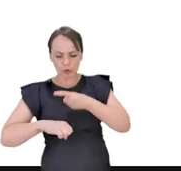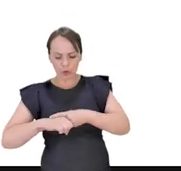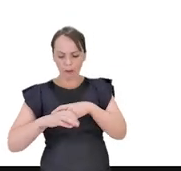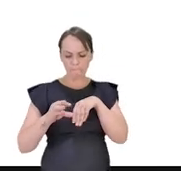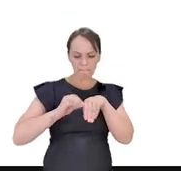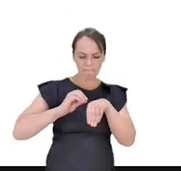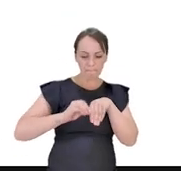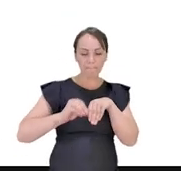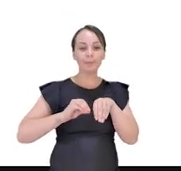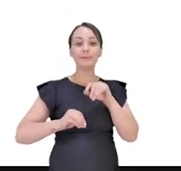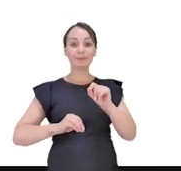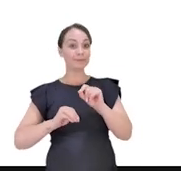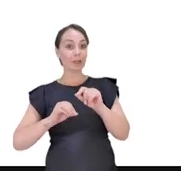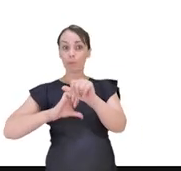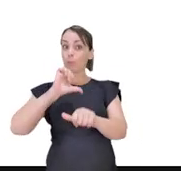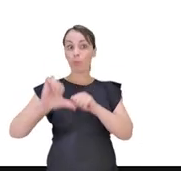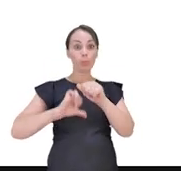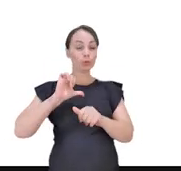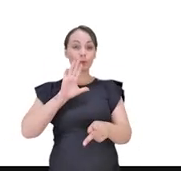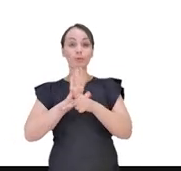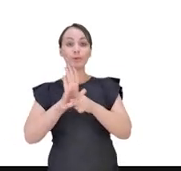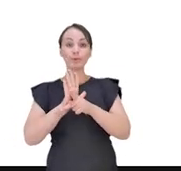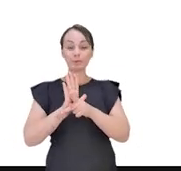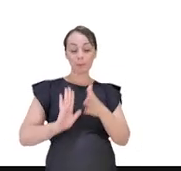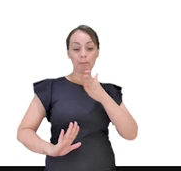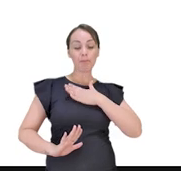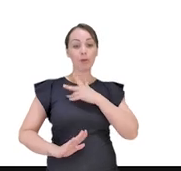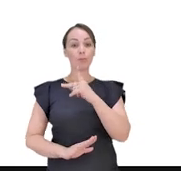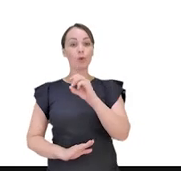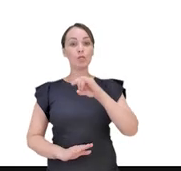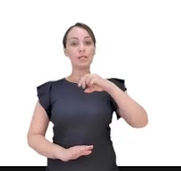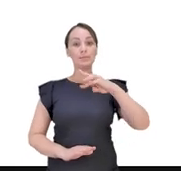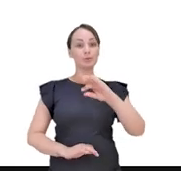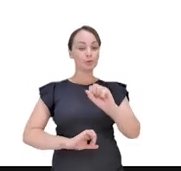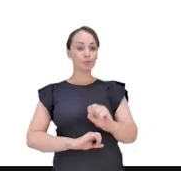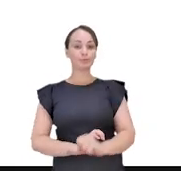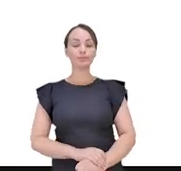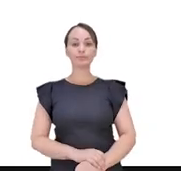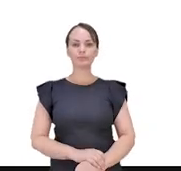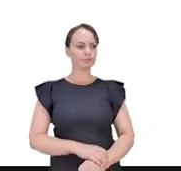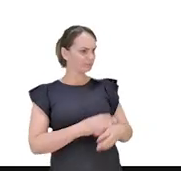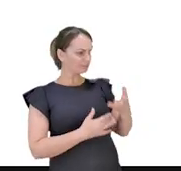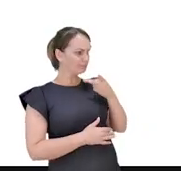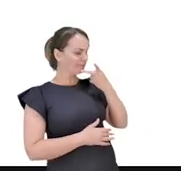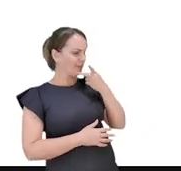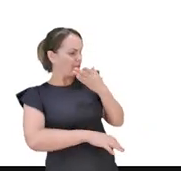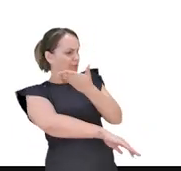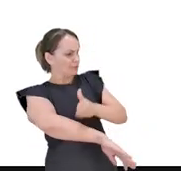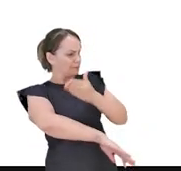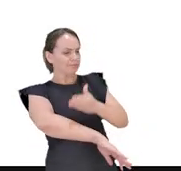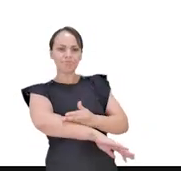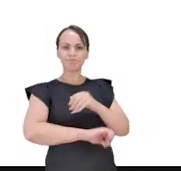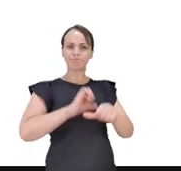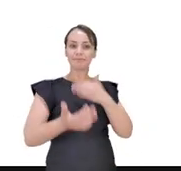mais mole, ou seja, mudou as propriedades físicas do meu composto, do meu polímero. Então você está dizendo que colocar a mão na massa